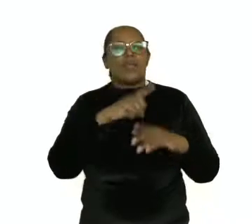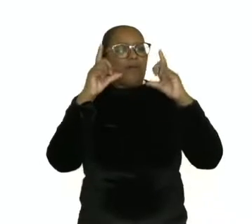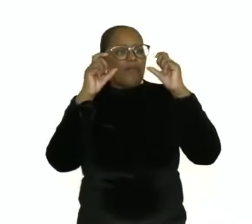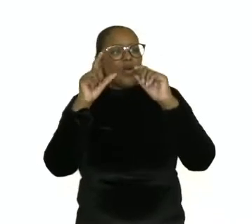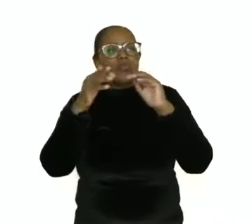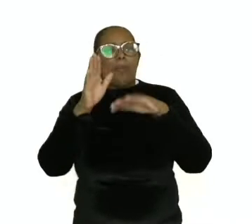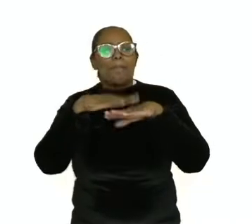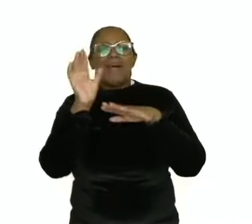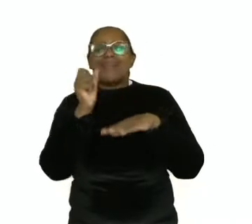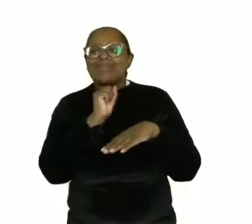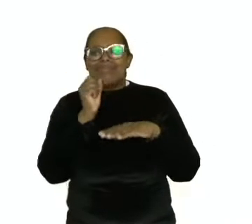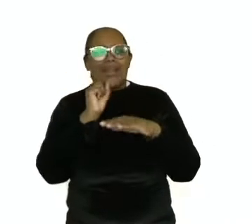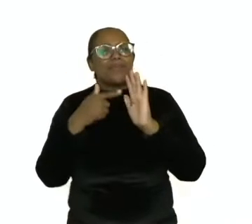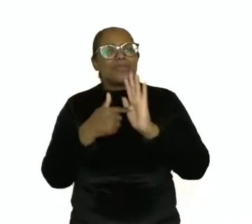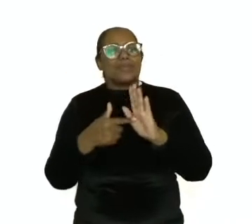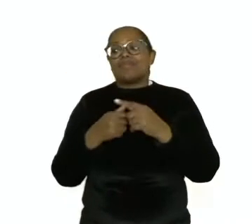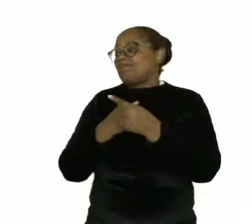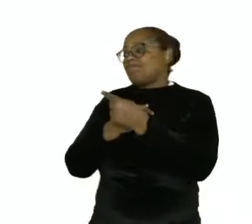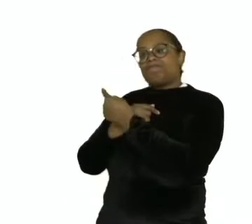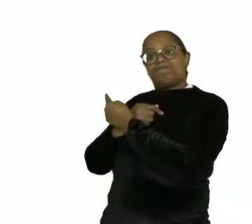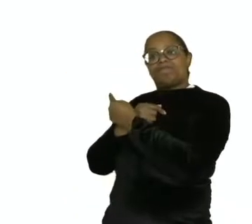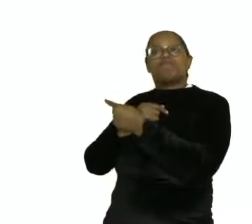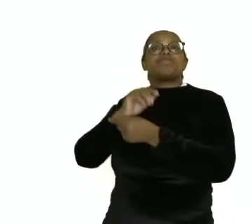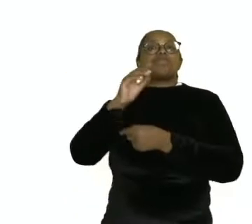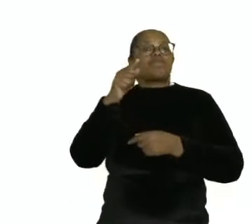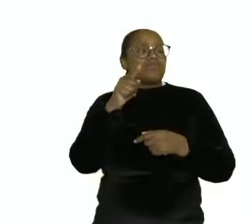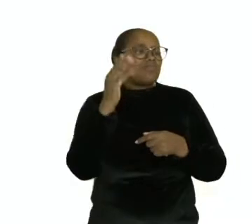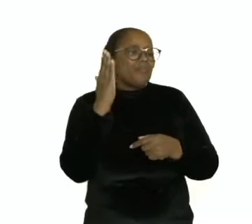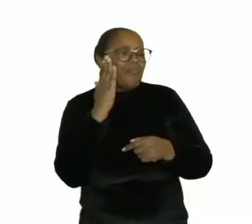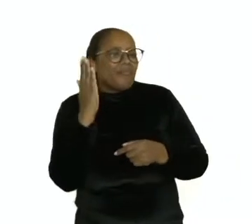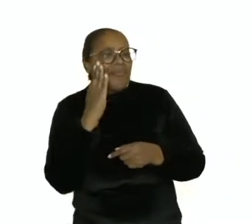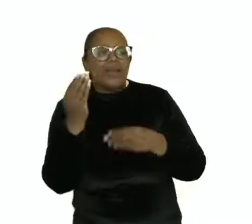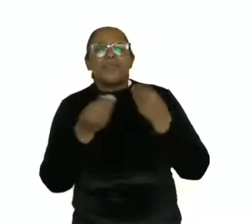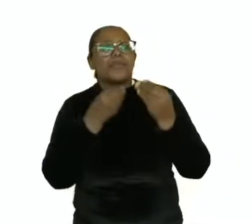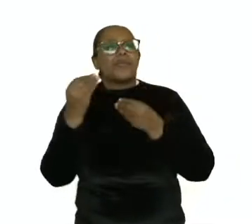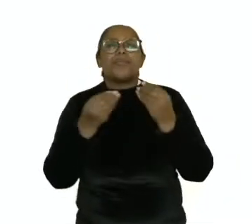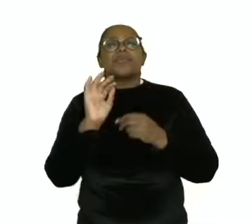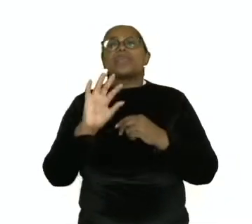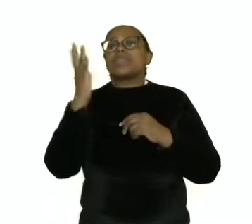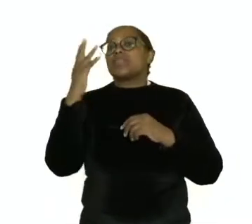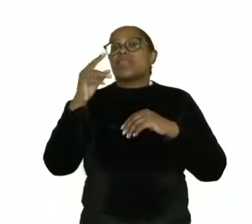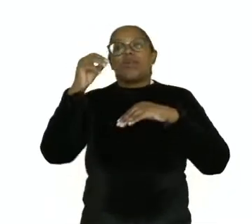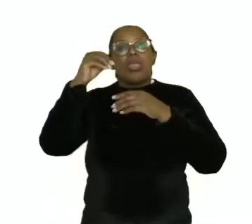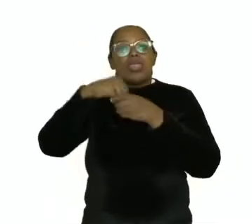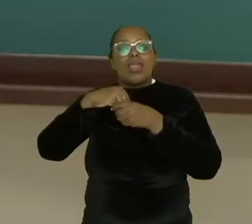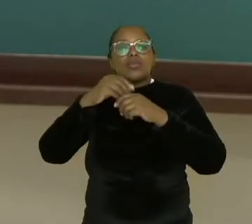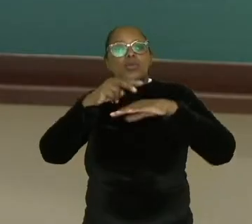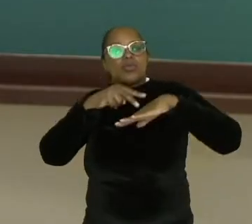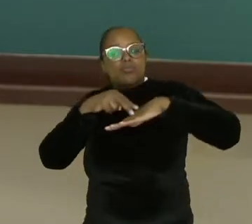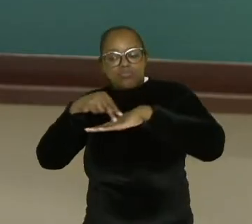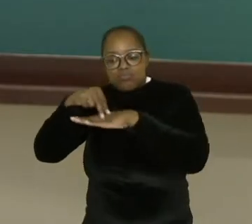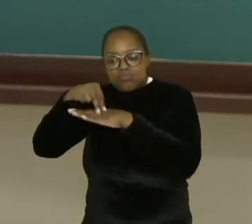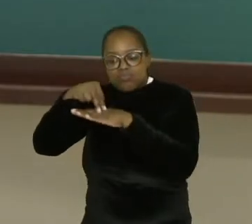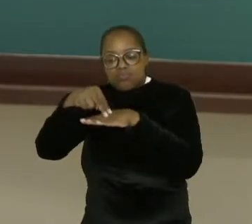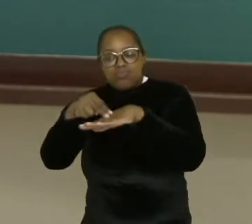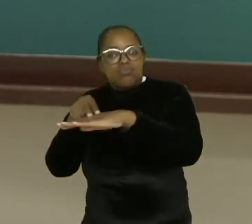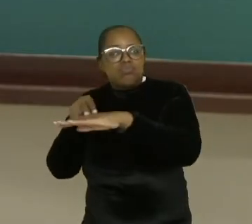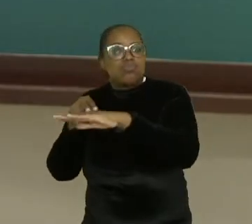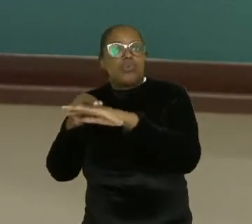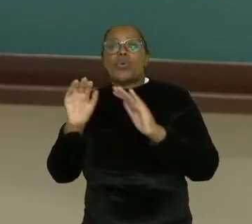já. Então, você sabe como surgiu o surf? Você tem ideia de como surgiu o surf? Qual que era a finalidade do